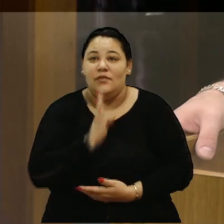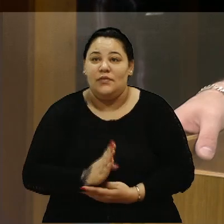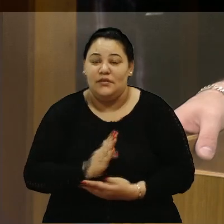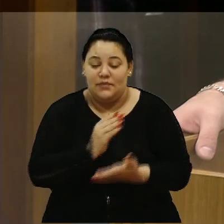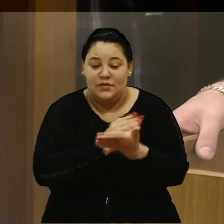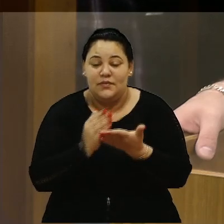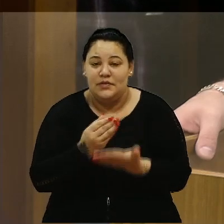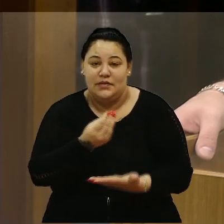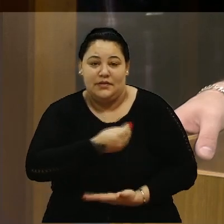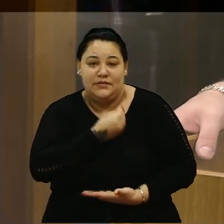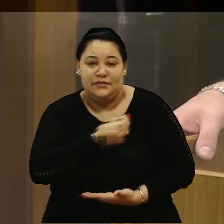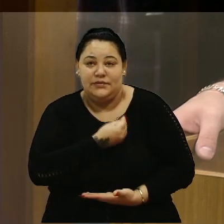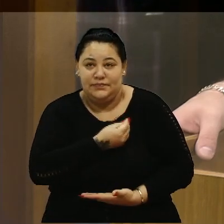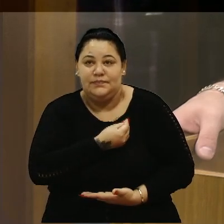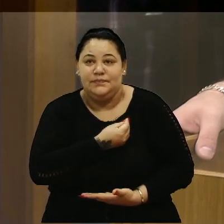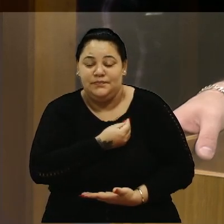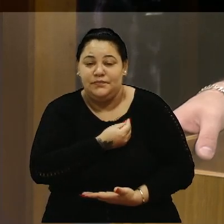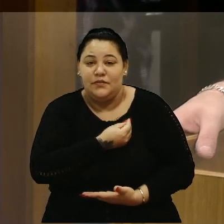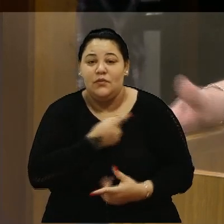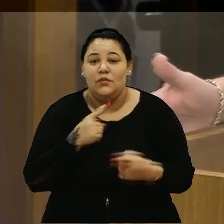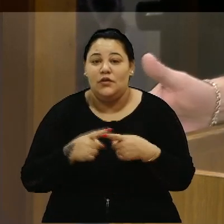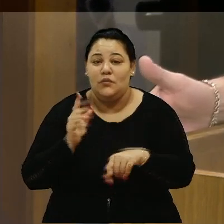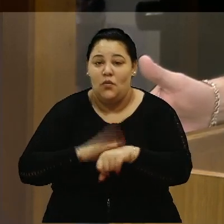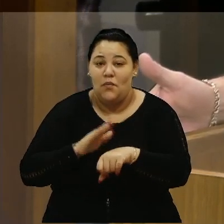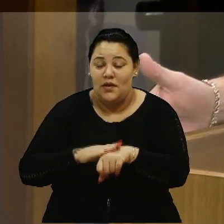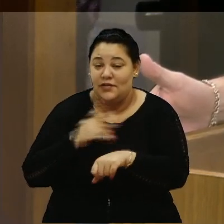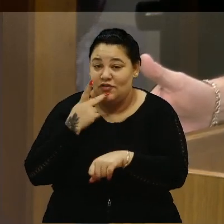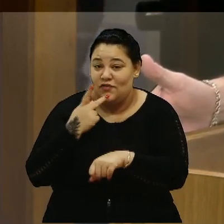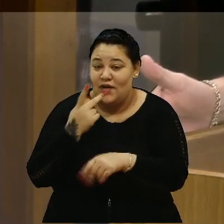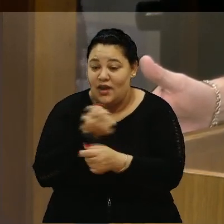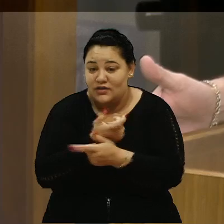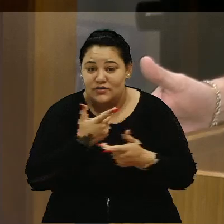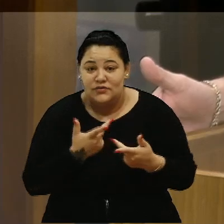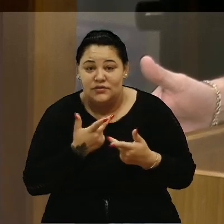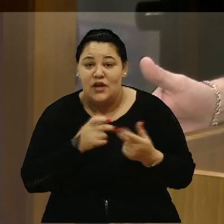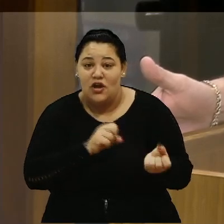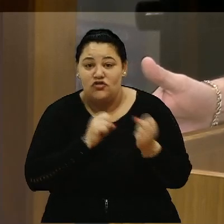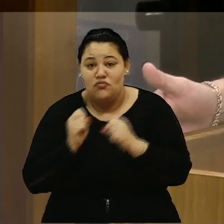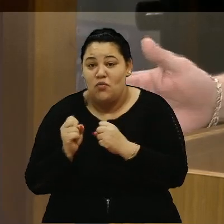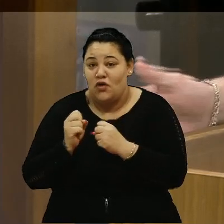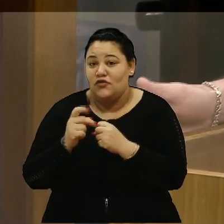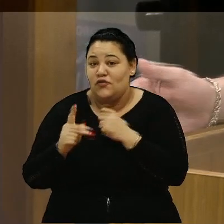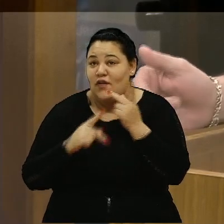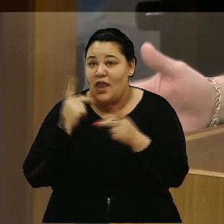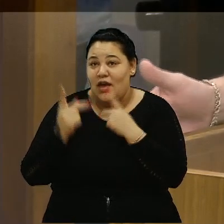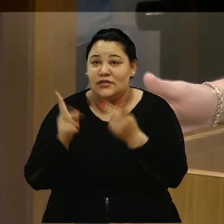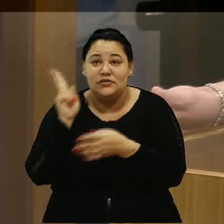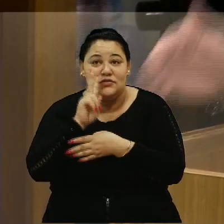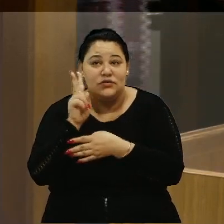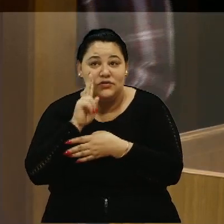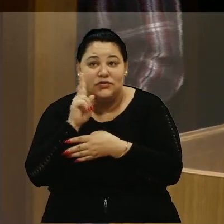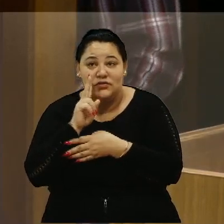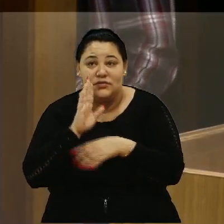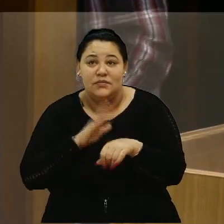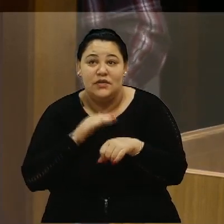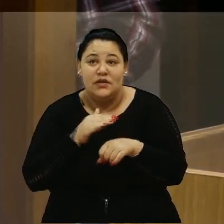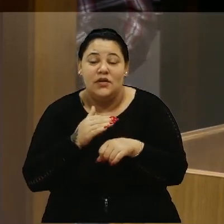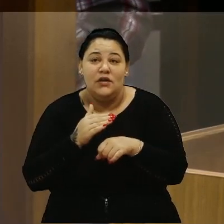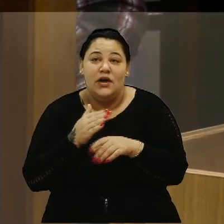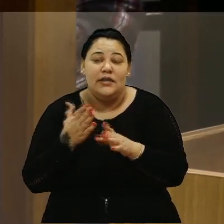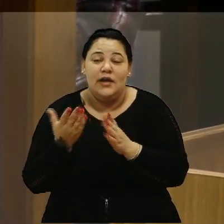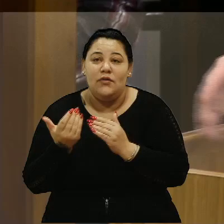vida. Quando a gente traz essa história, a gente pode trazer uma história mais recente, vereadora Estela, dos próprios senegaleses, haitianos,